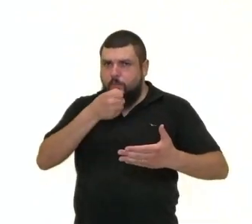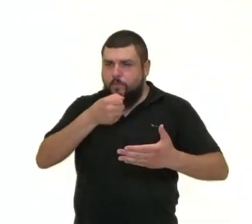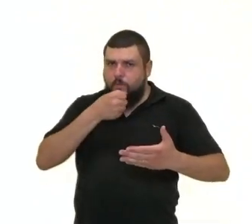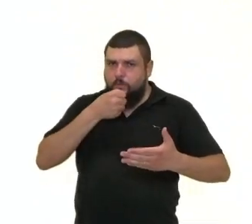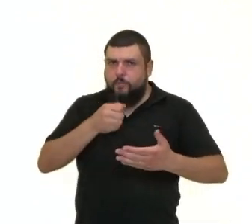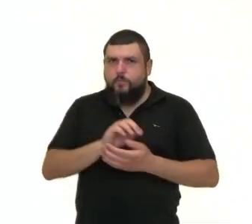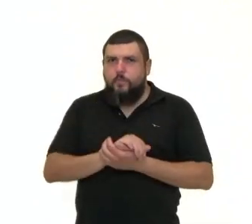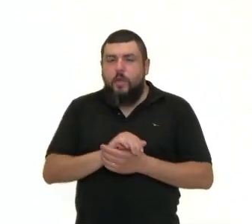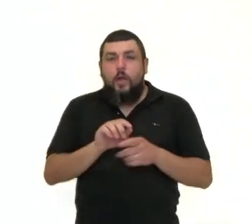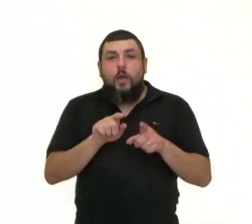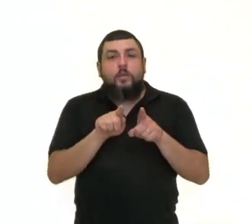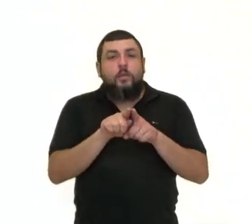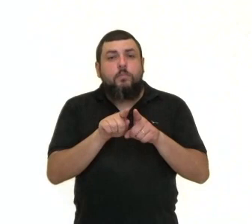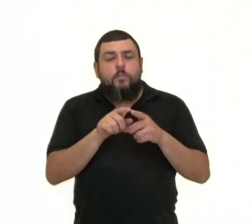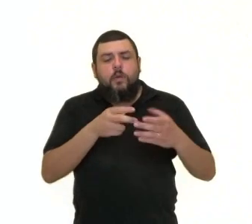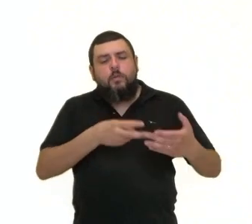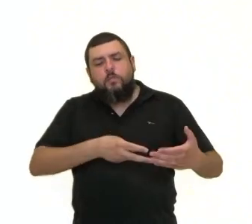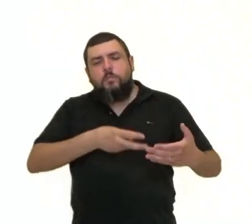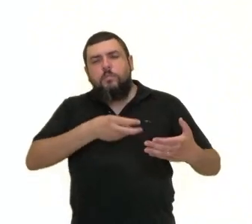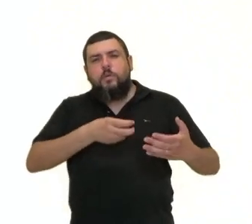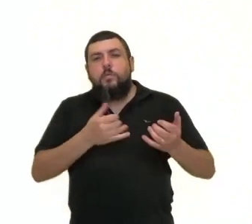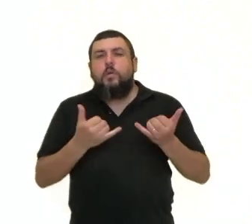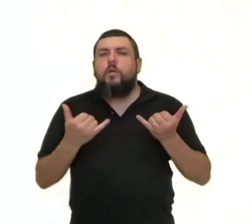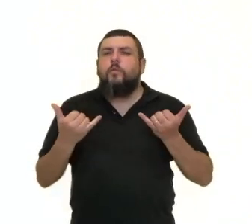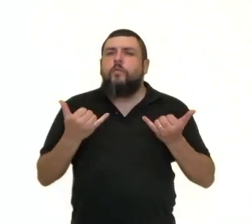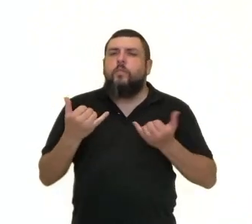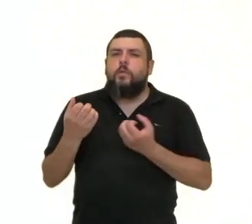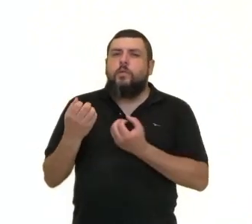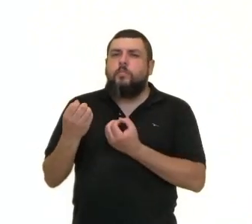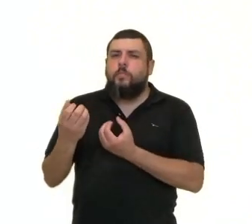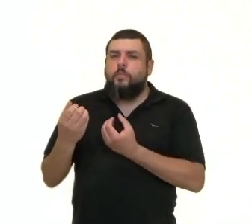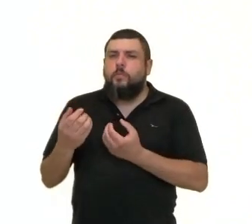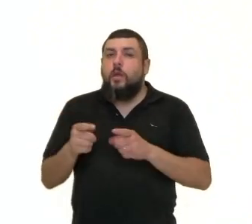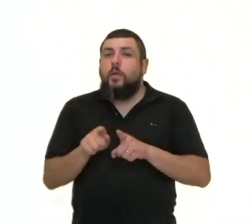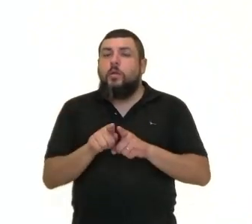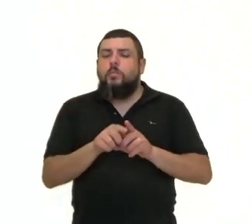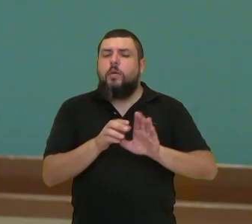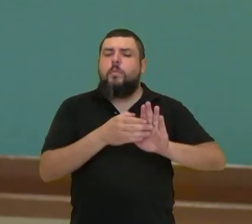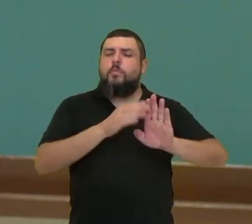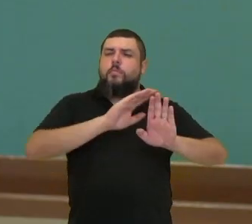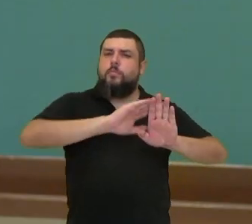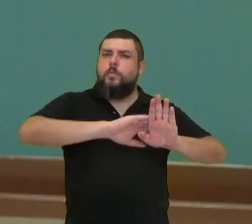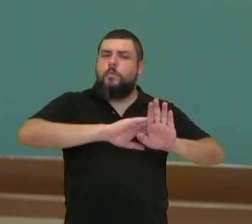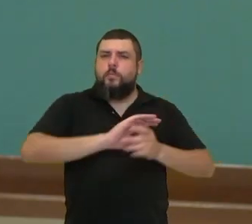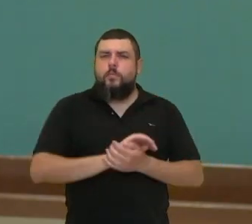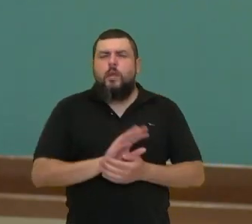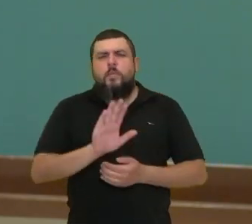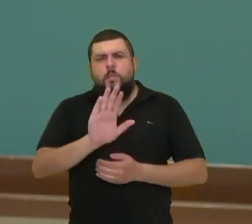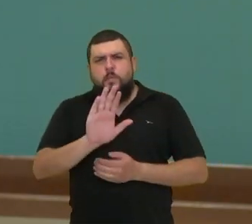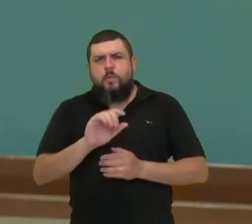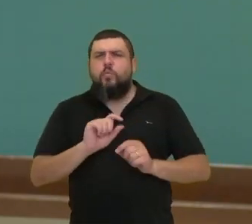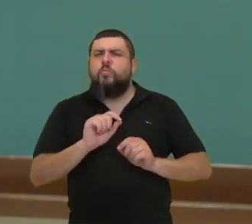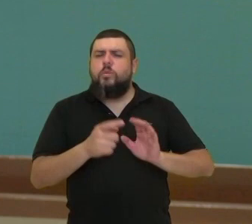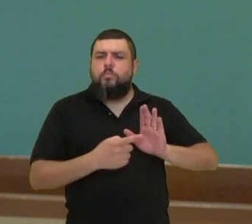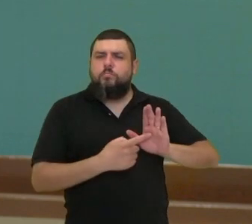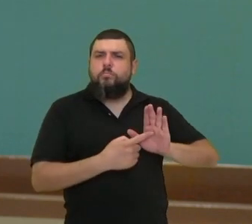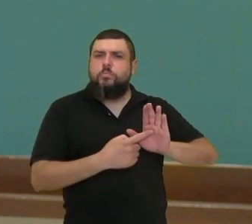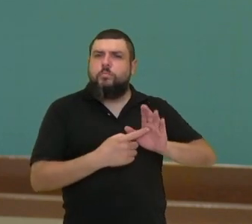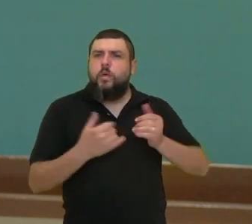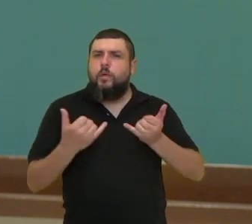identificar informações implícitas e explícitas no texto. Mas o que são informações implícitas e